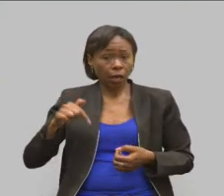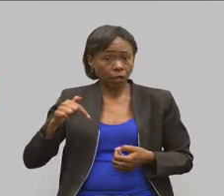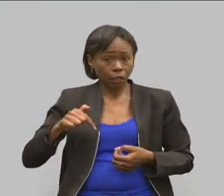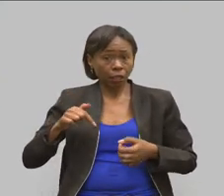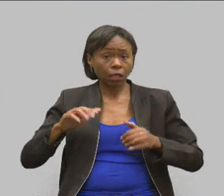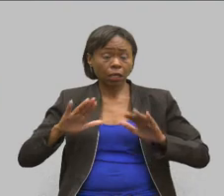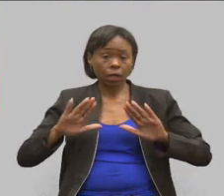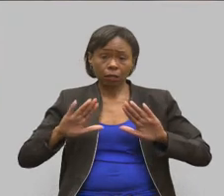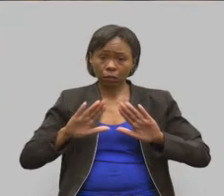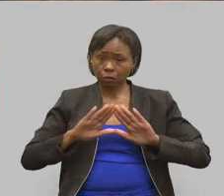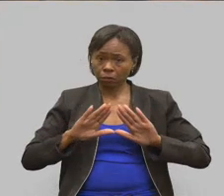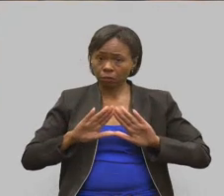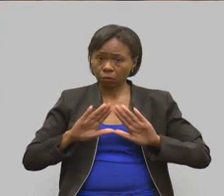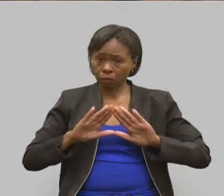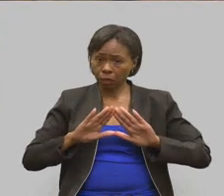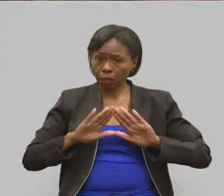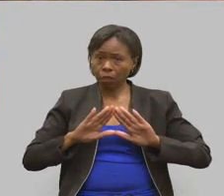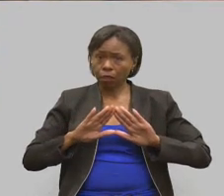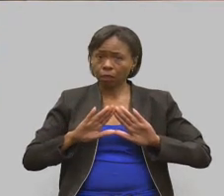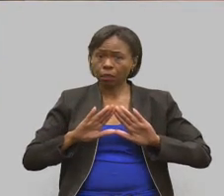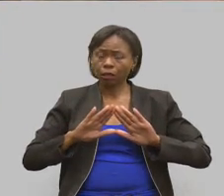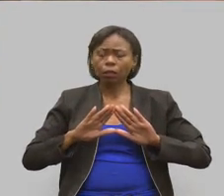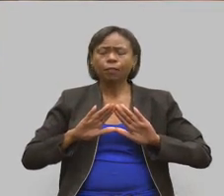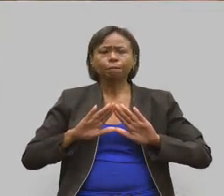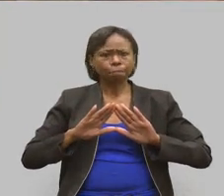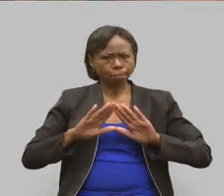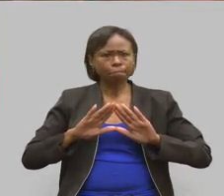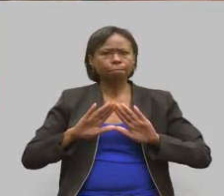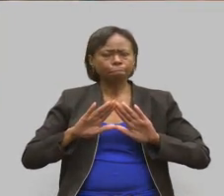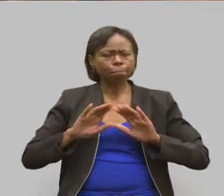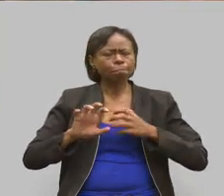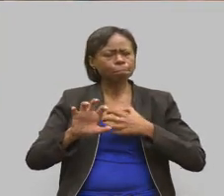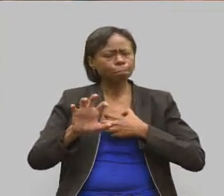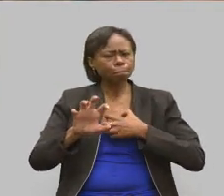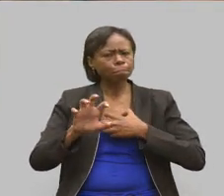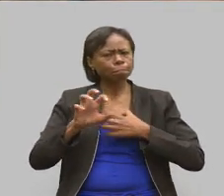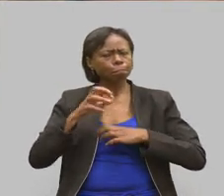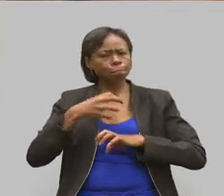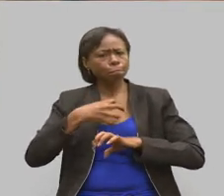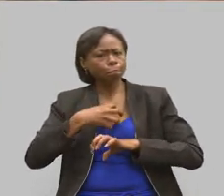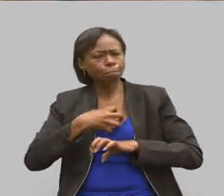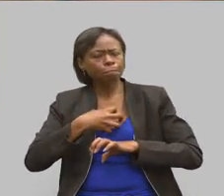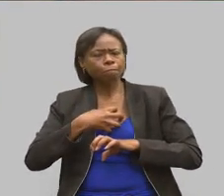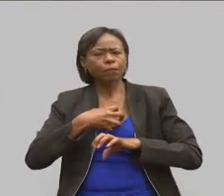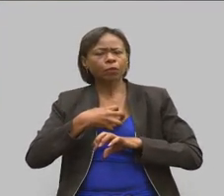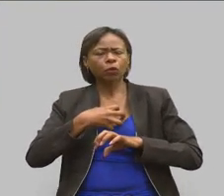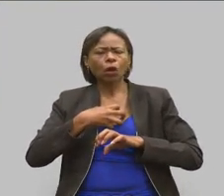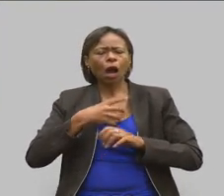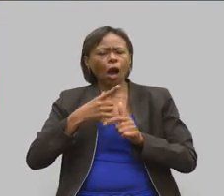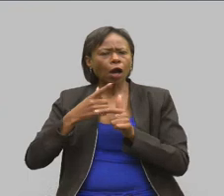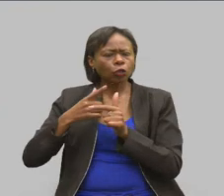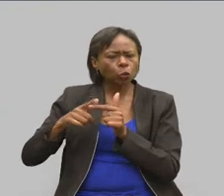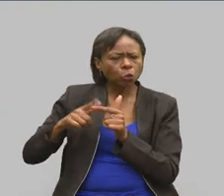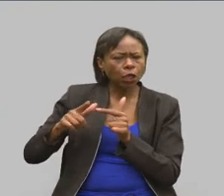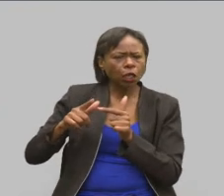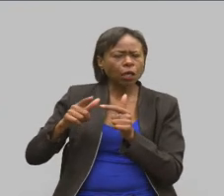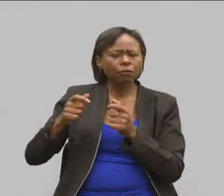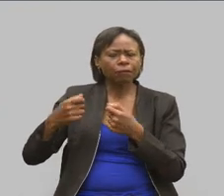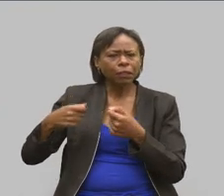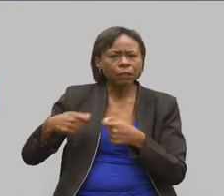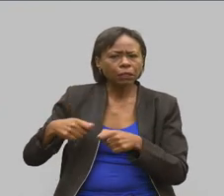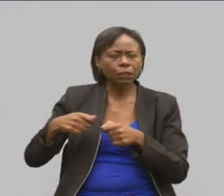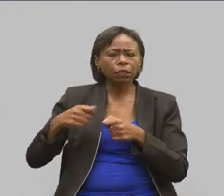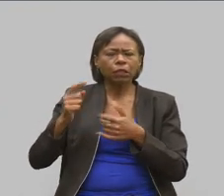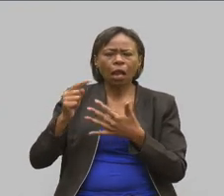Assembleia ela é muito sensível a todas as necessidades nós aqui não temos o poder